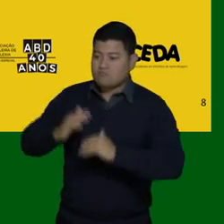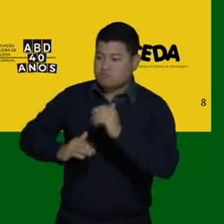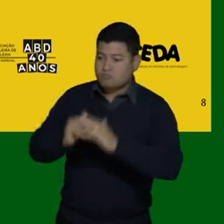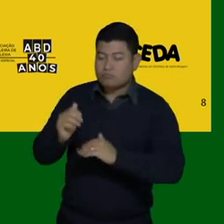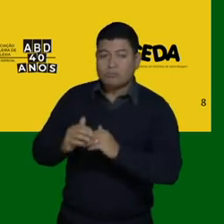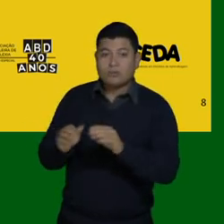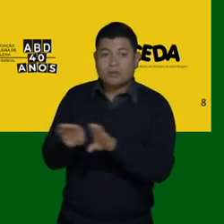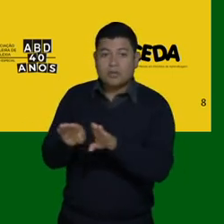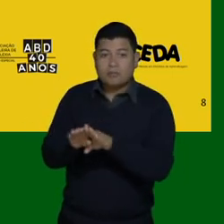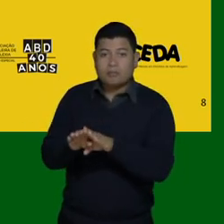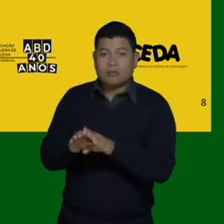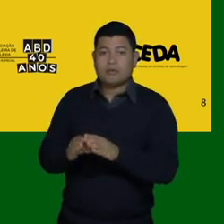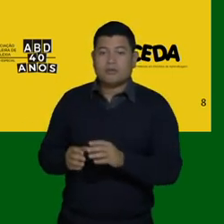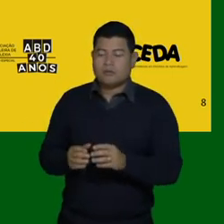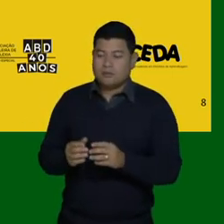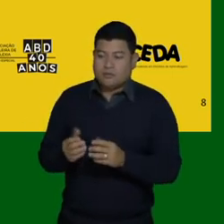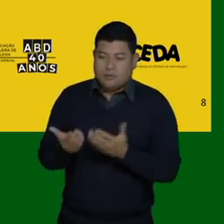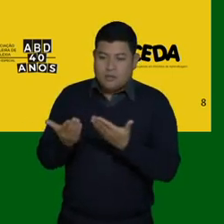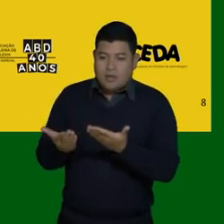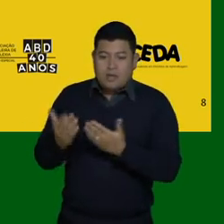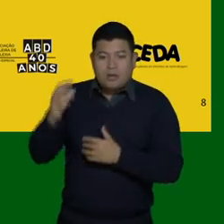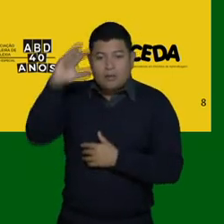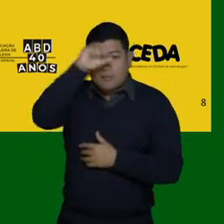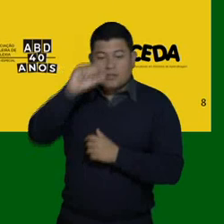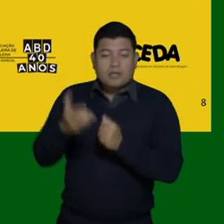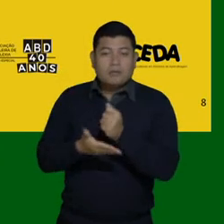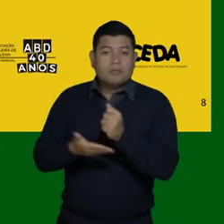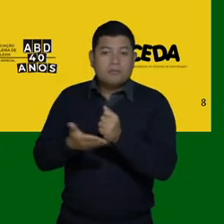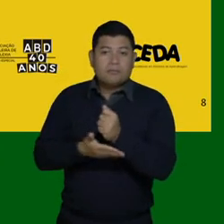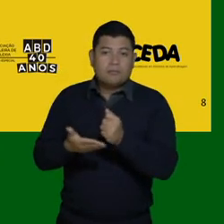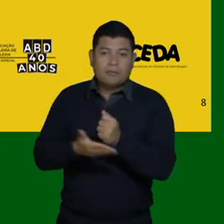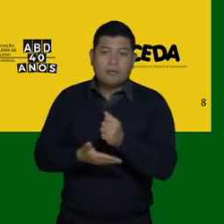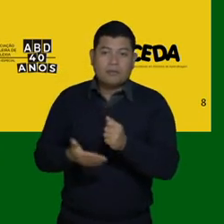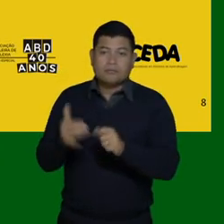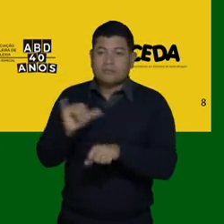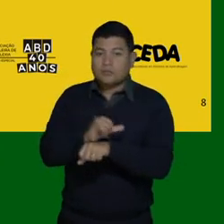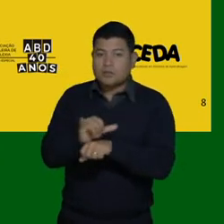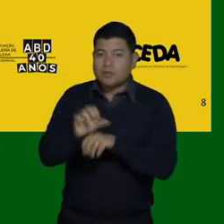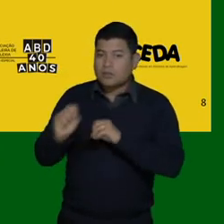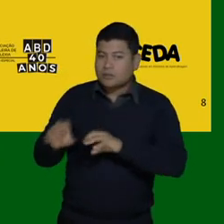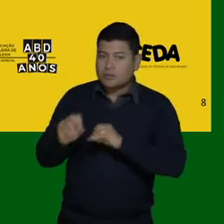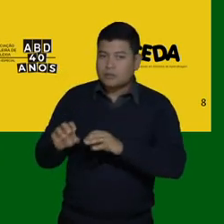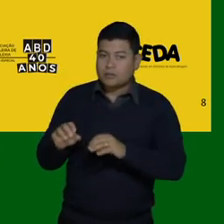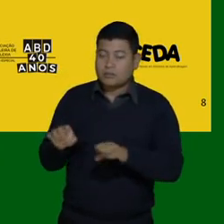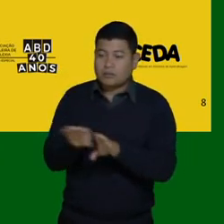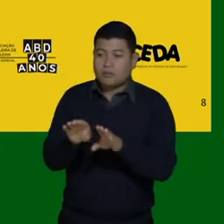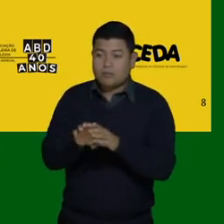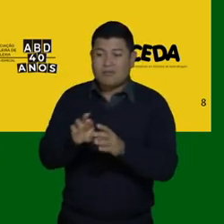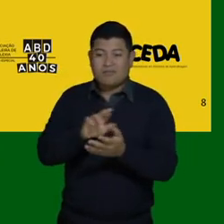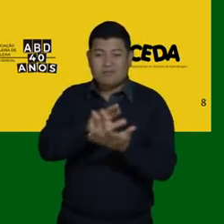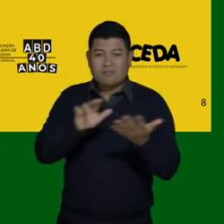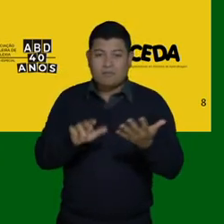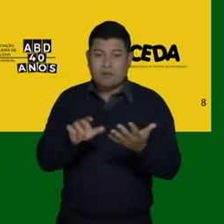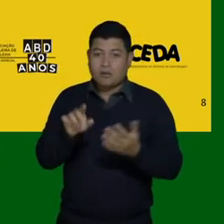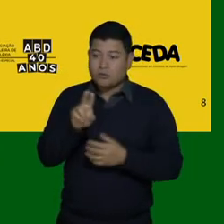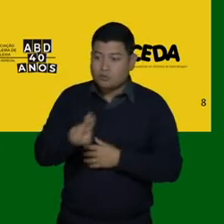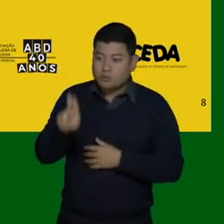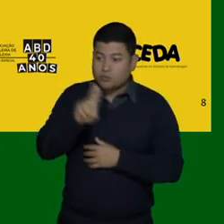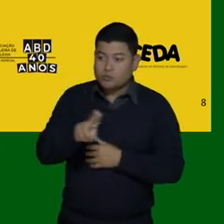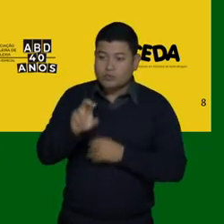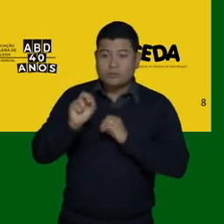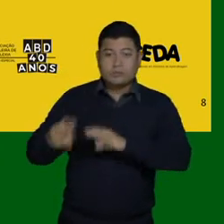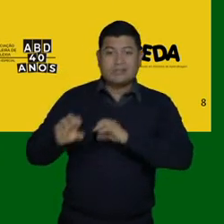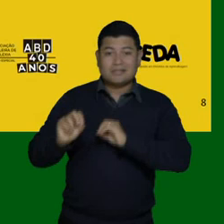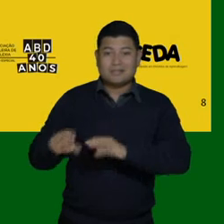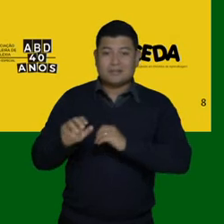e instrumental dos conteúdos básicos metodologias de ensino e recursos didáticos diferenciados e